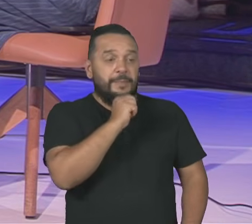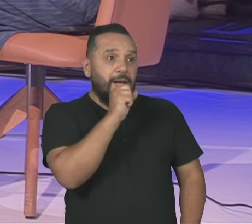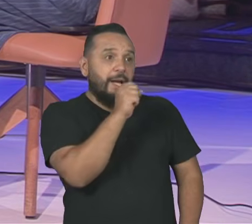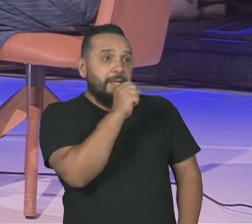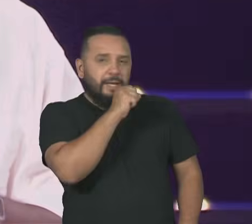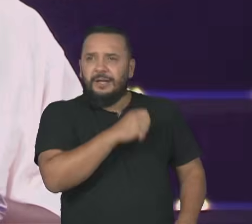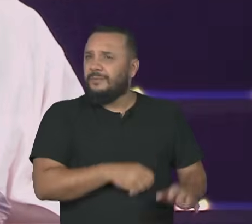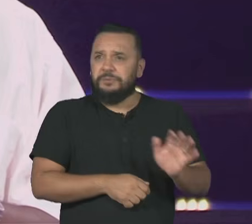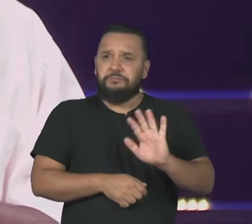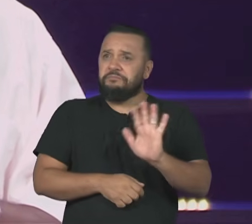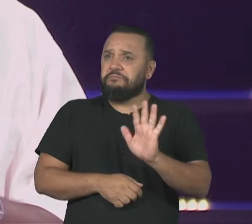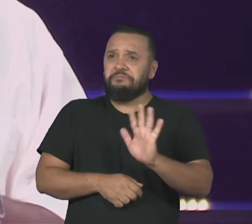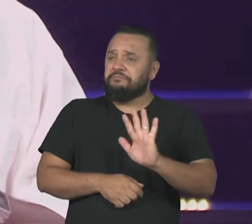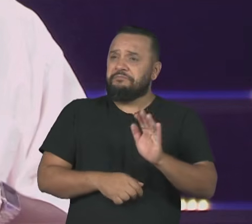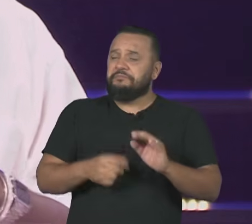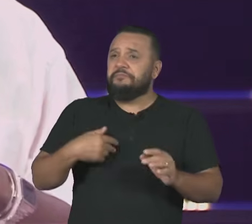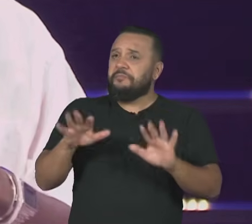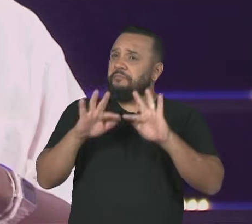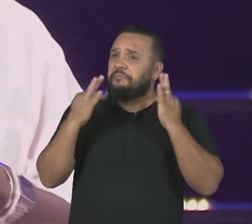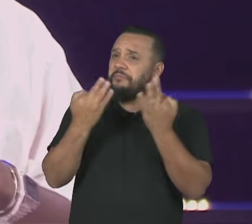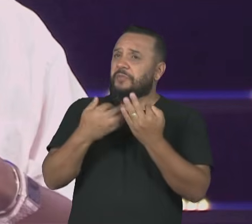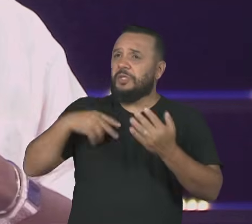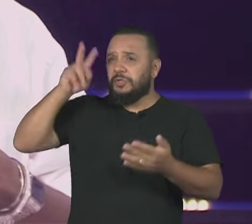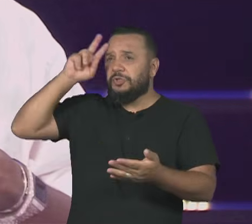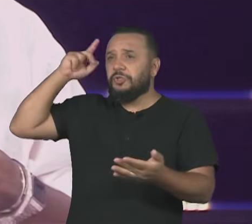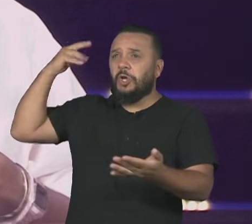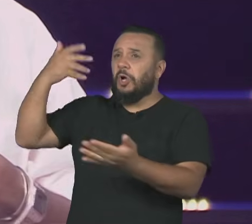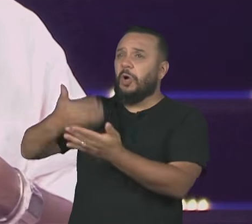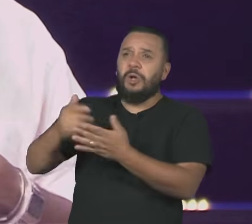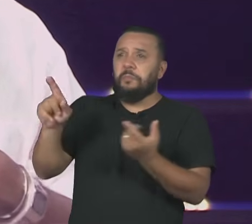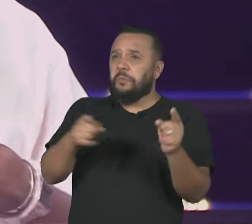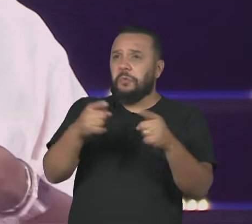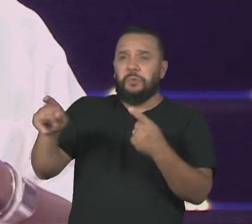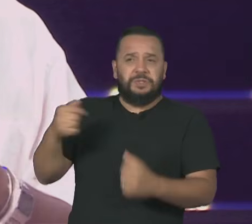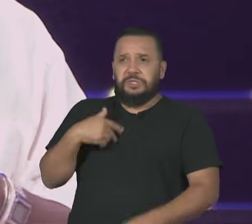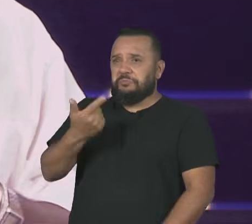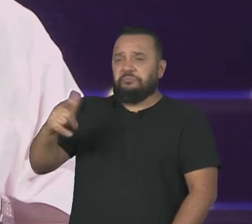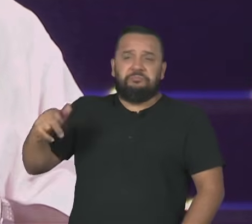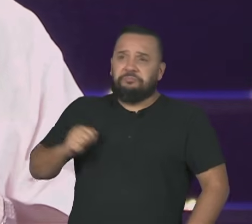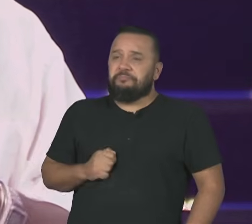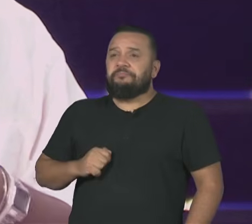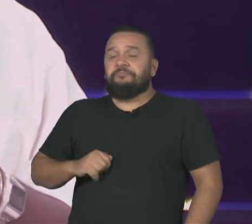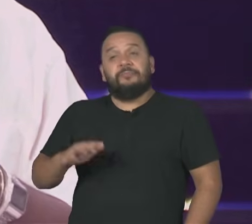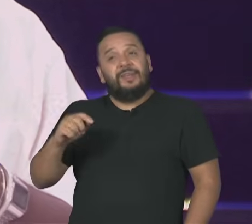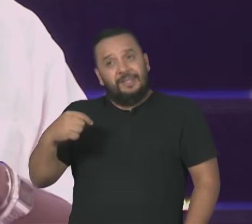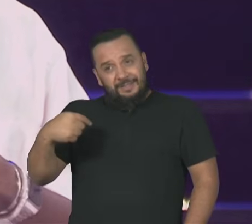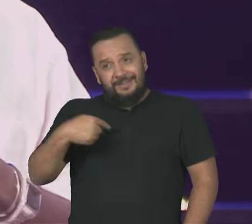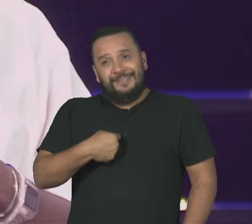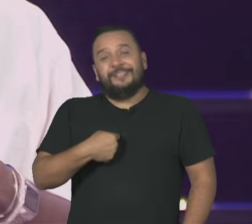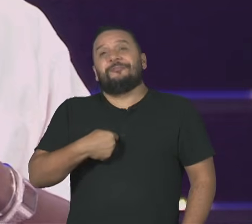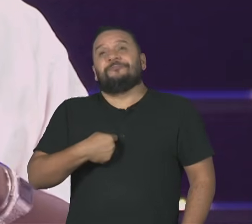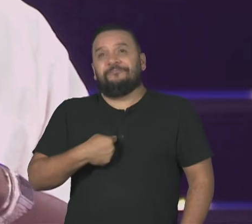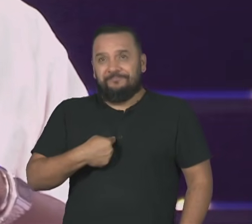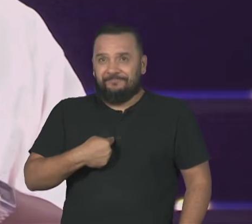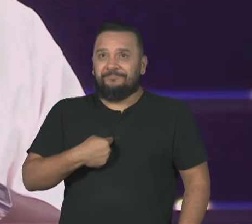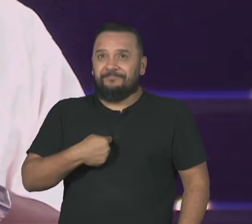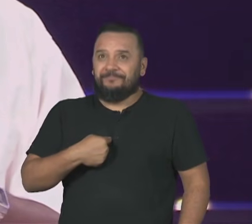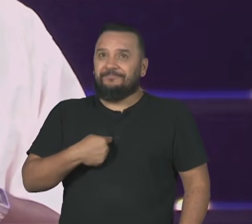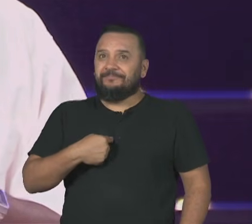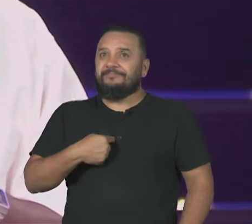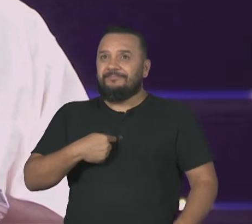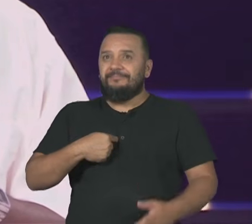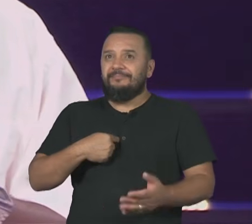casa? Não, cara, minha família não é uma família que tem histórico de músicos. Mas eu sempre